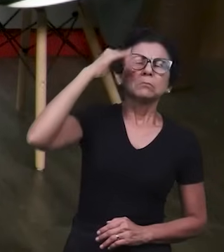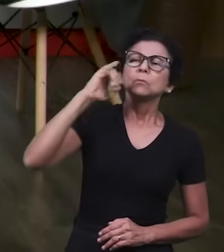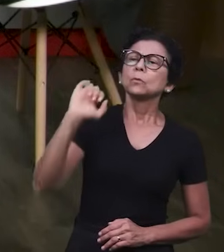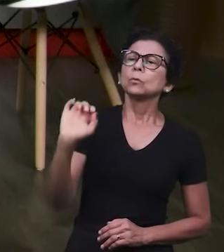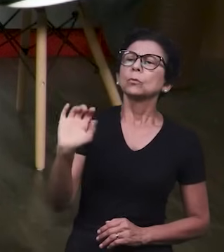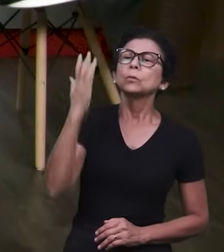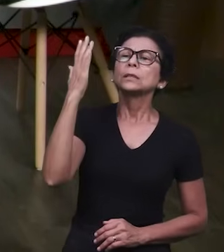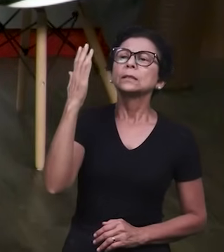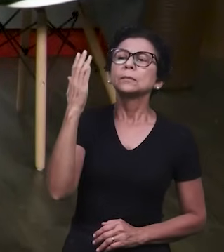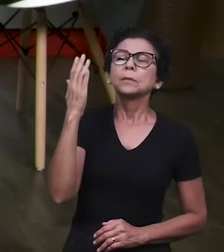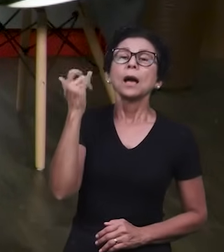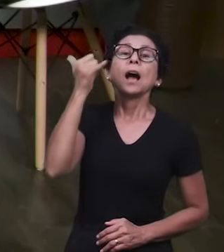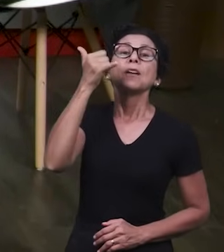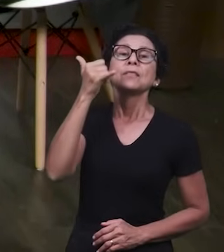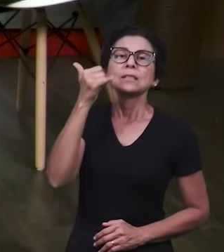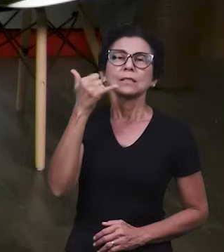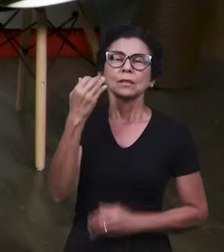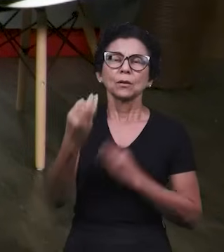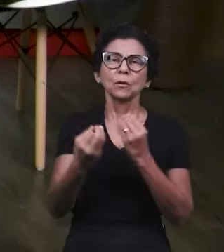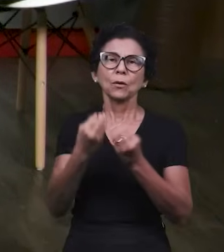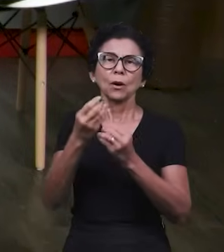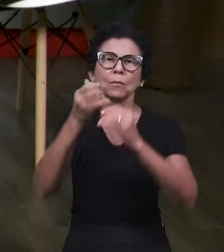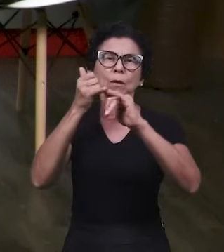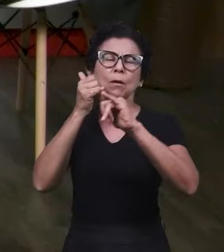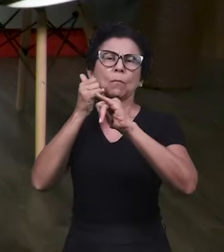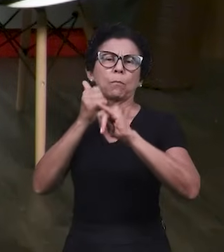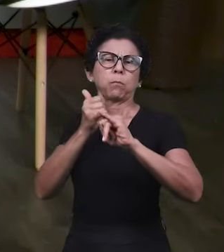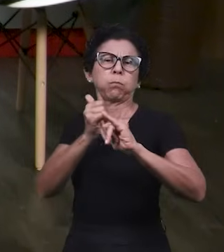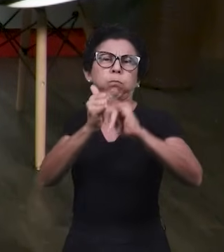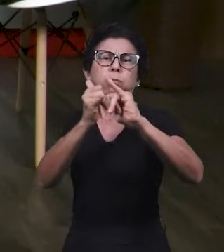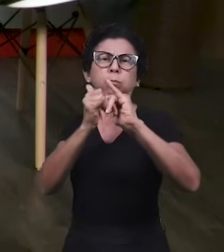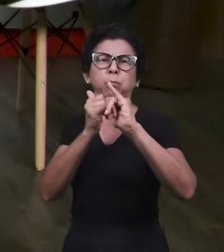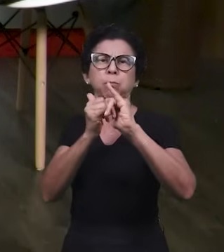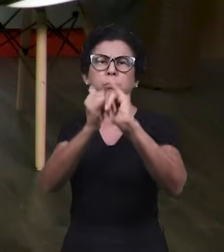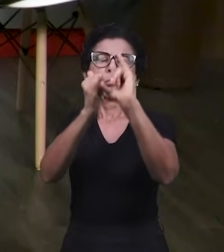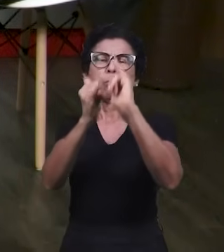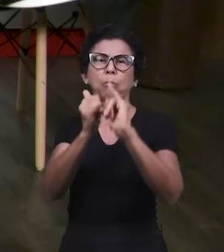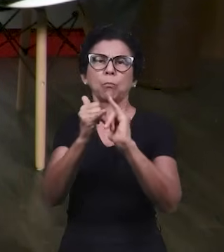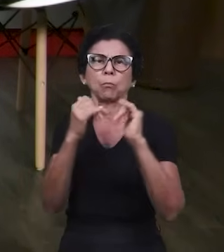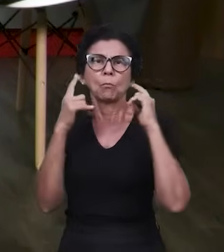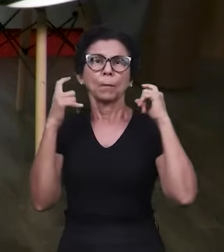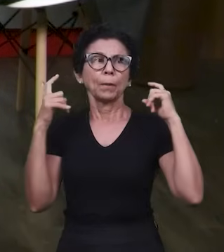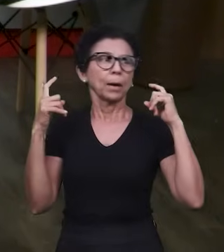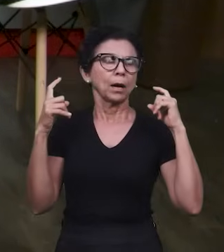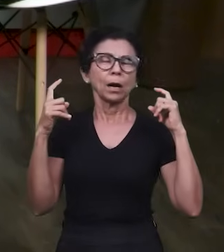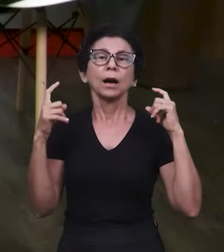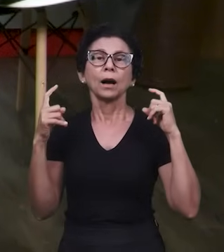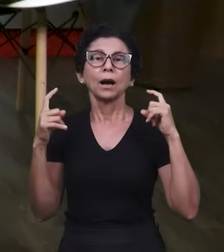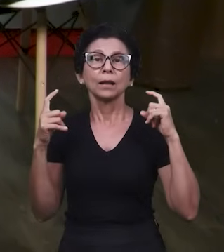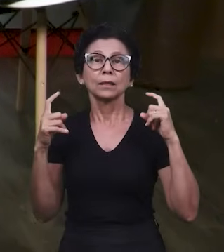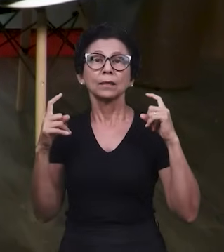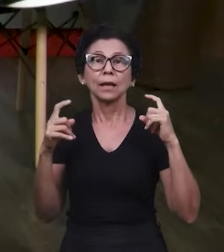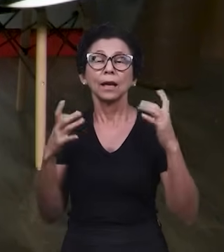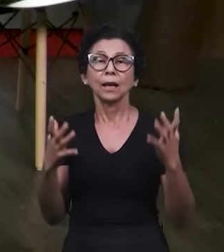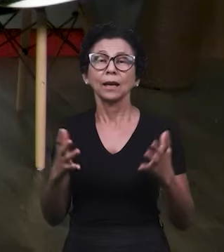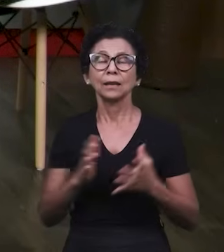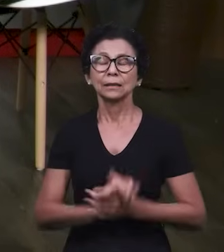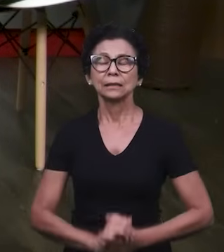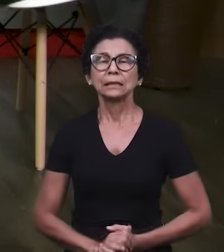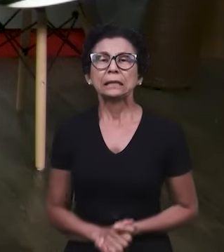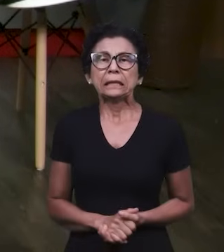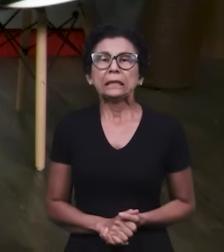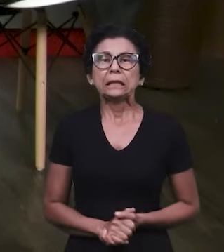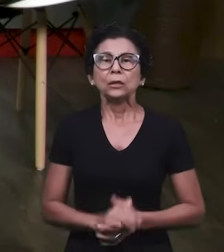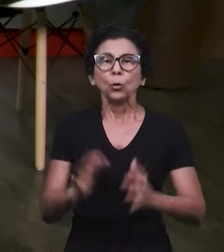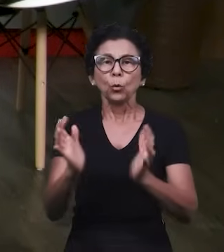significava aquele toque. O que significava, que estava relacionado com aquele toque, tomava as providências. Uhum. E o restante das pessoas que